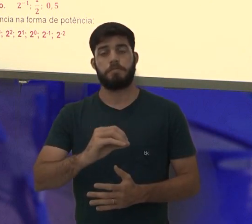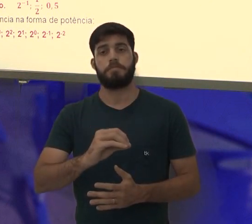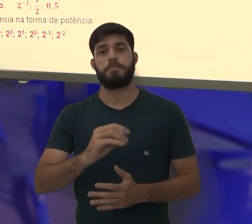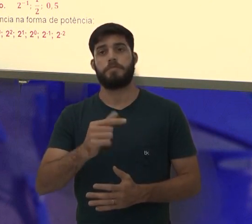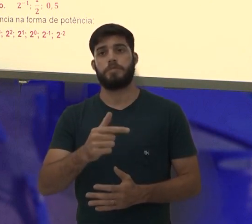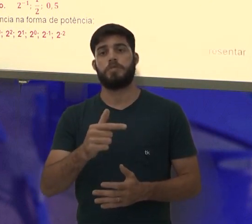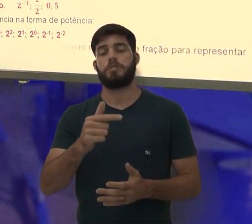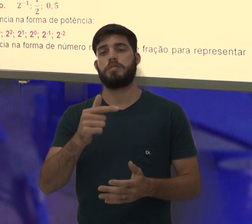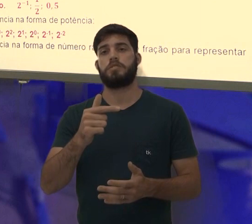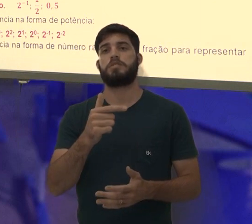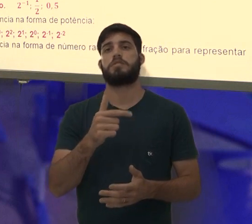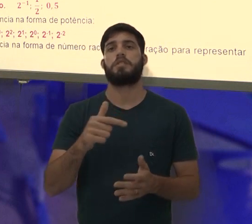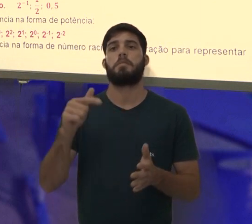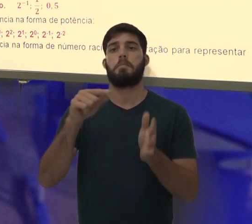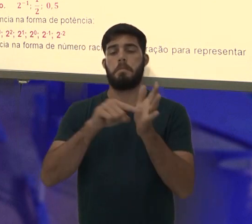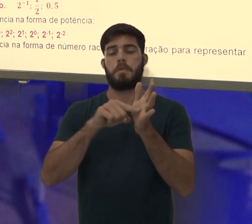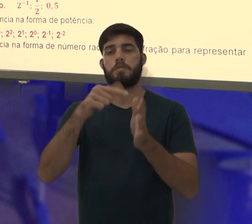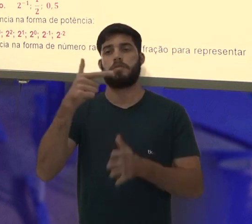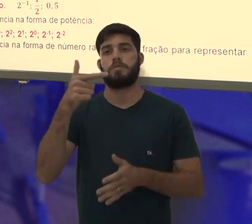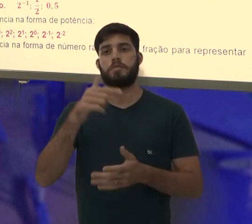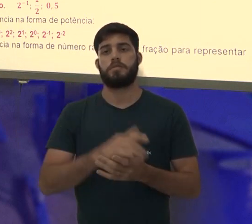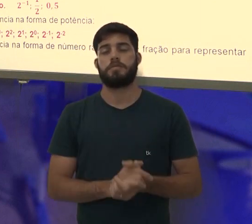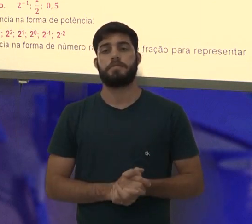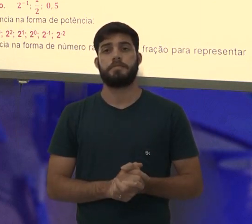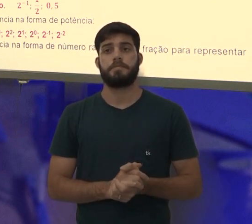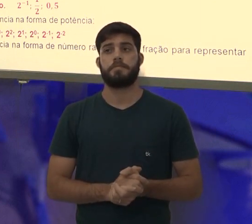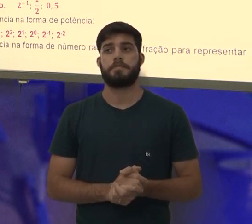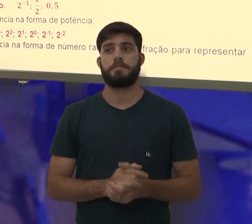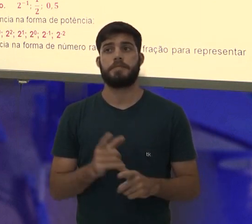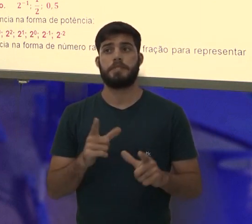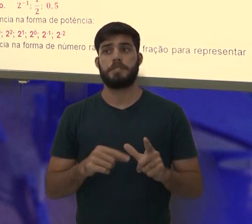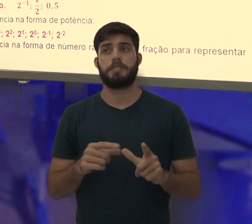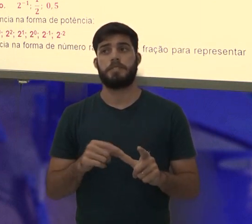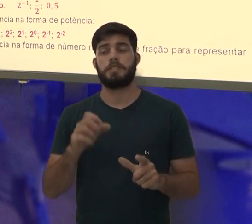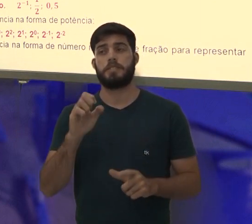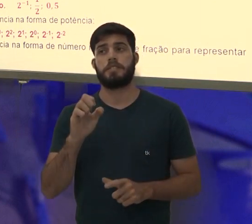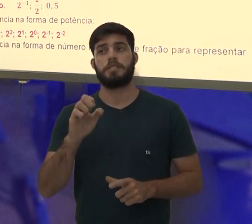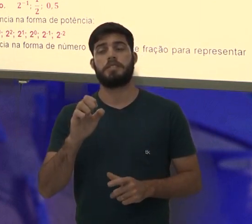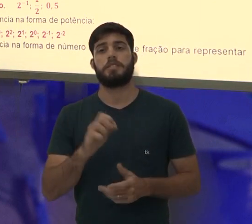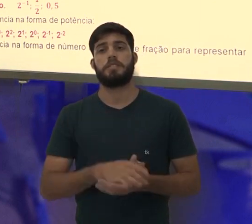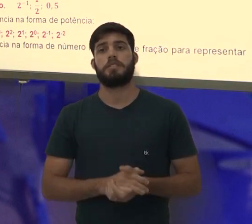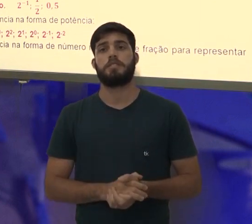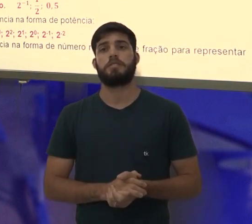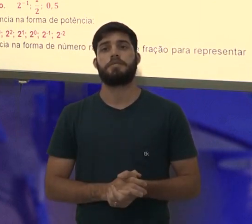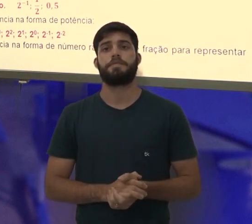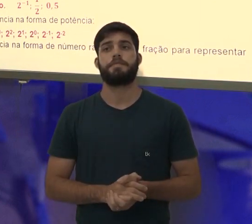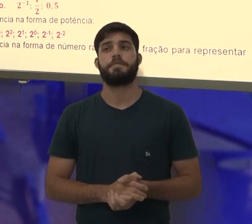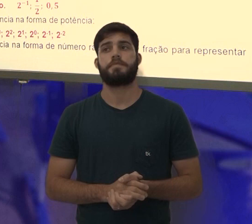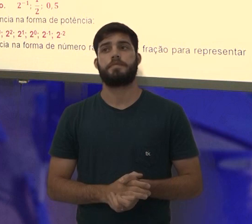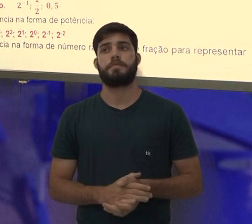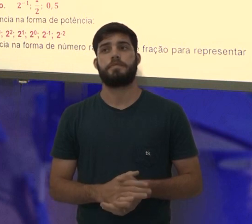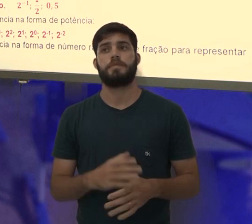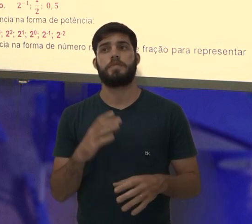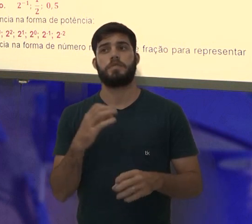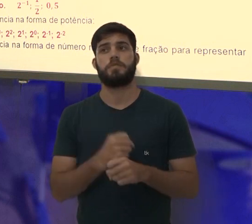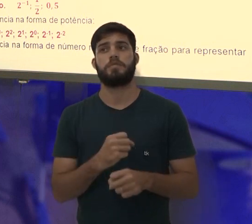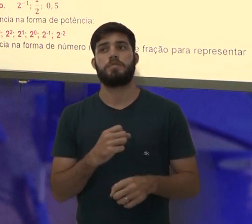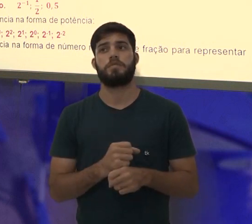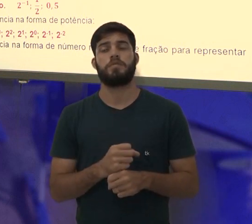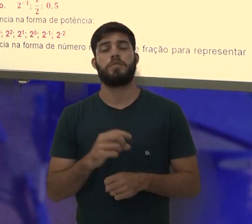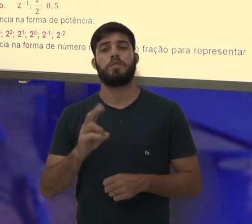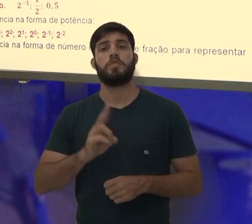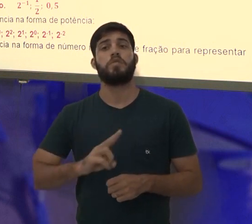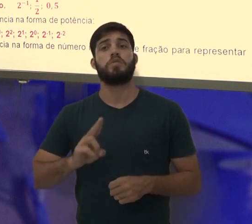menos 2. Na letra E, vocês iam colocar o resultado, né? O valor dessas